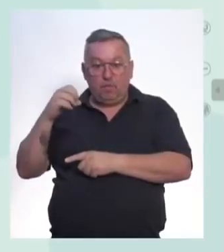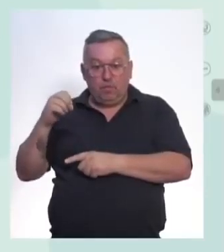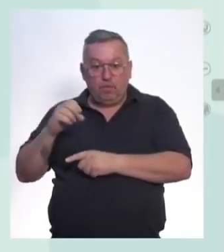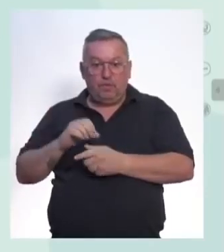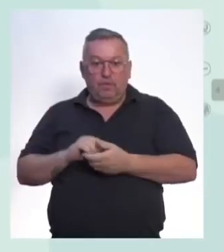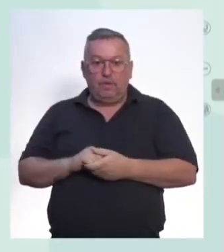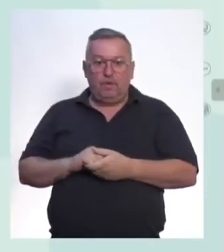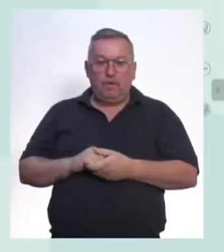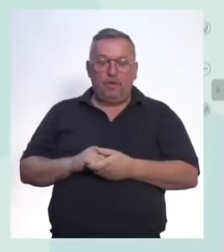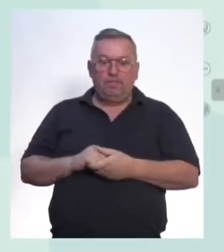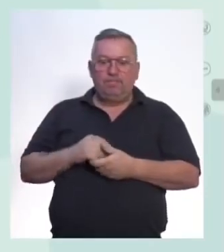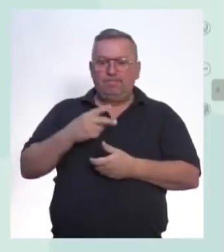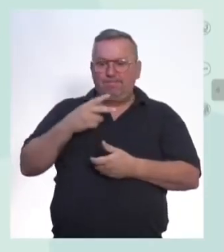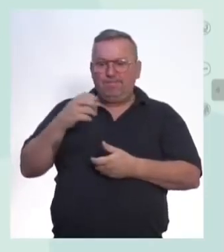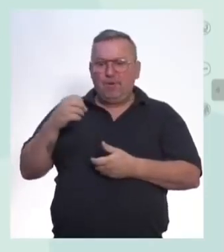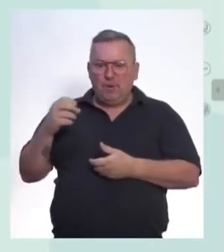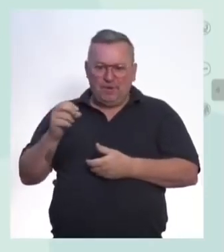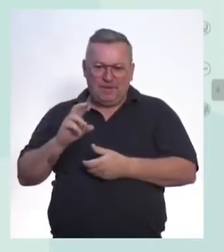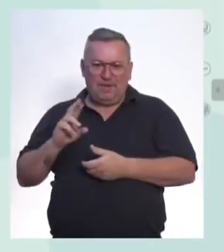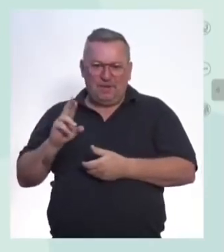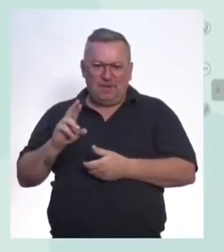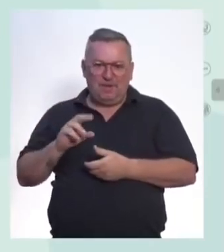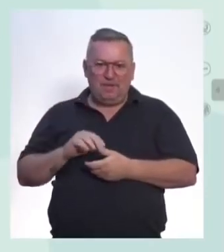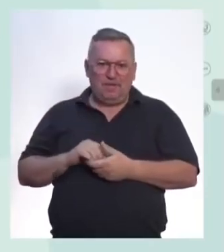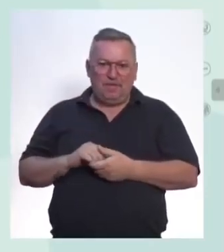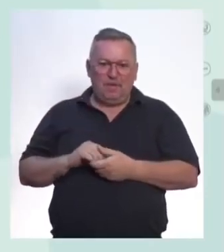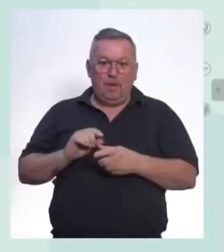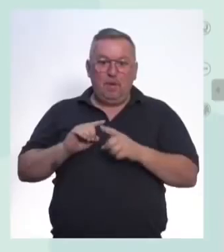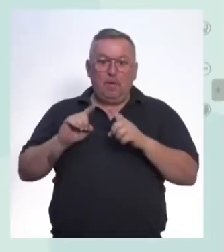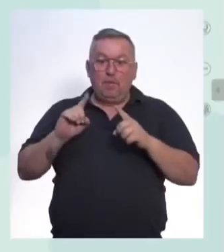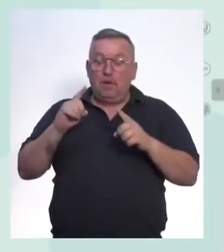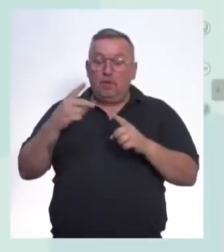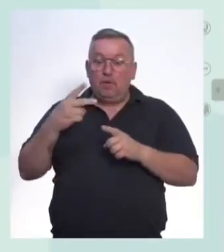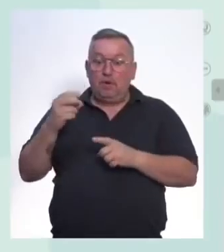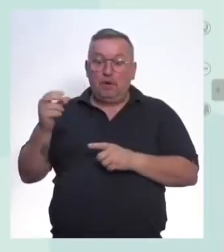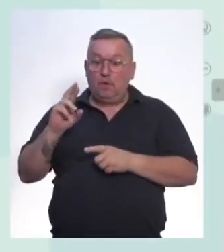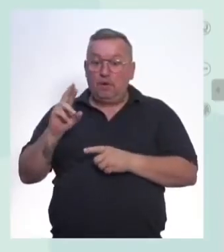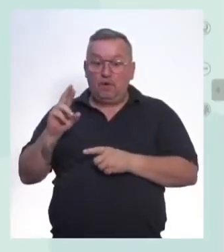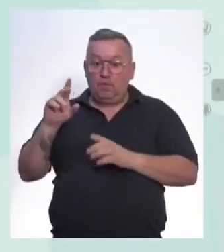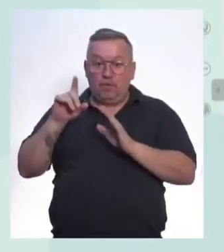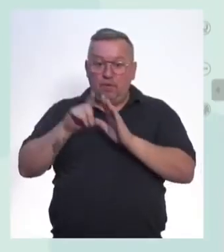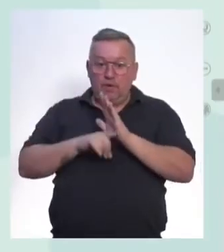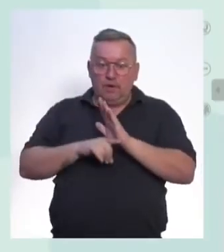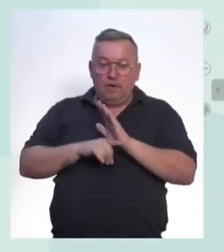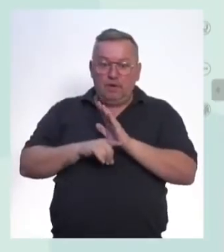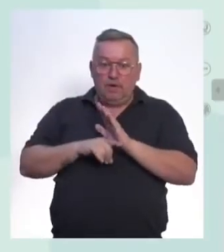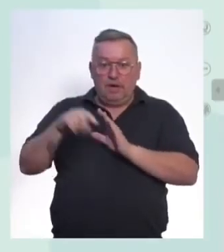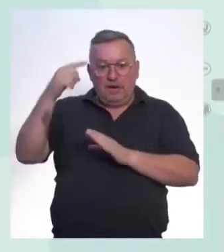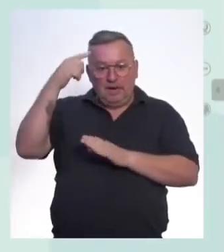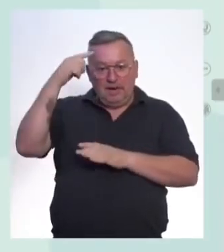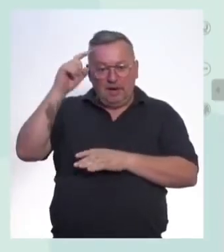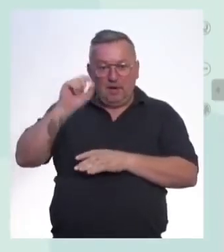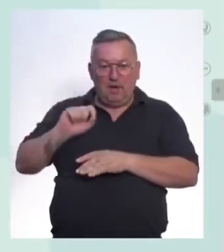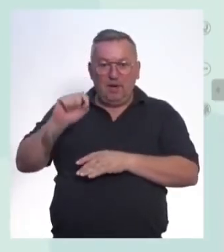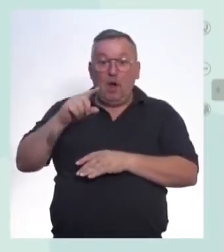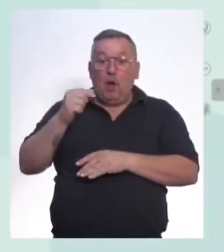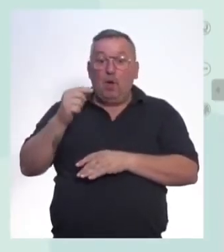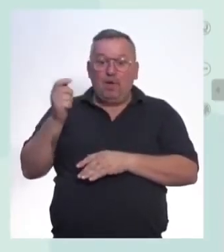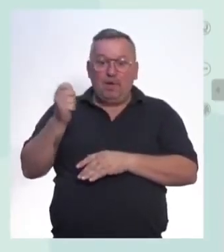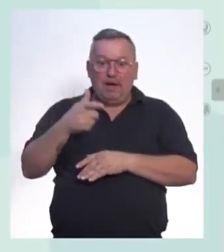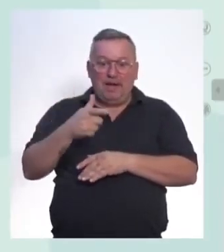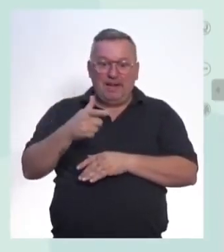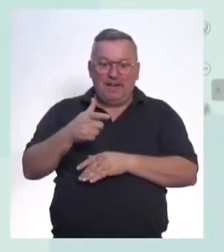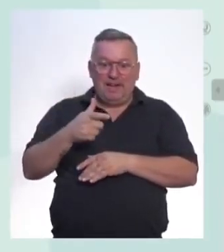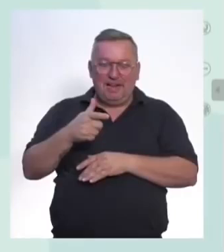2.000, continha fácil, né? Chegaremos nos 200. Mas os 200 não é a resposta. A ideia é o que é? Quanto que ela